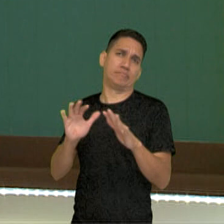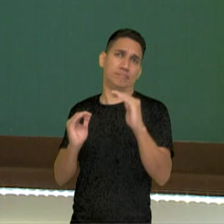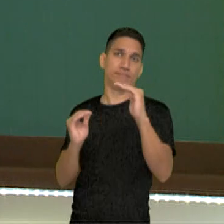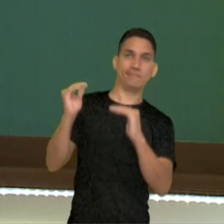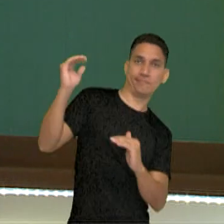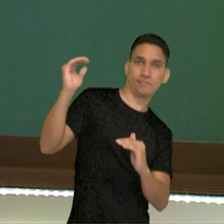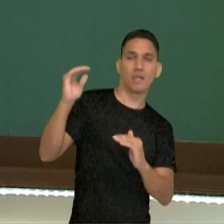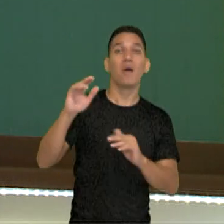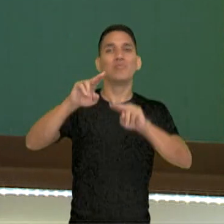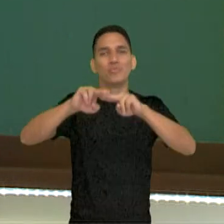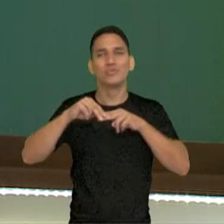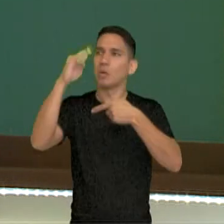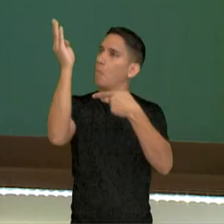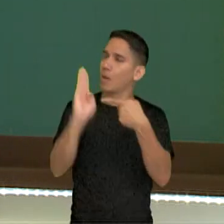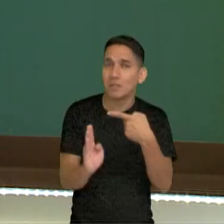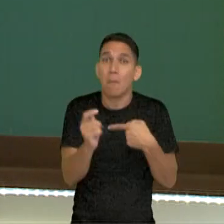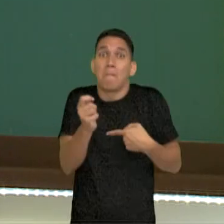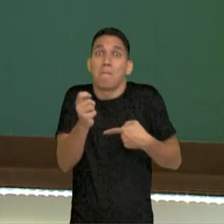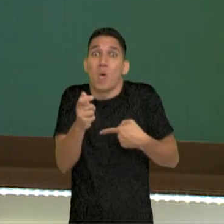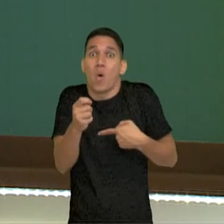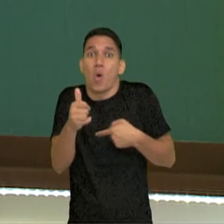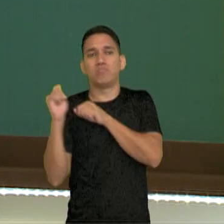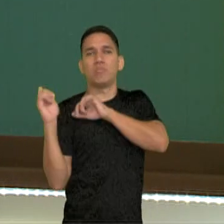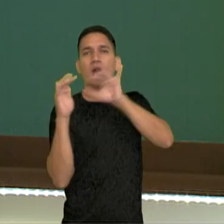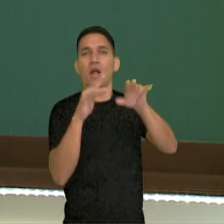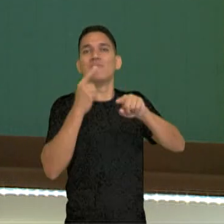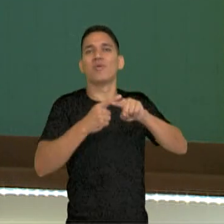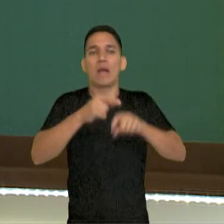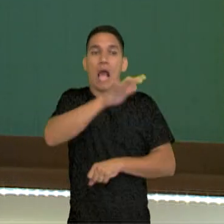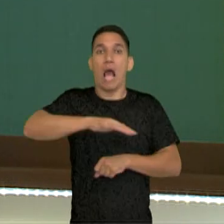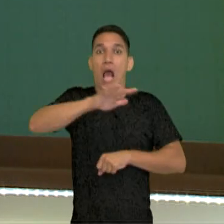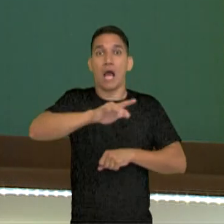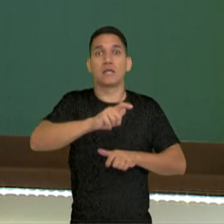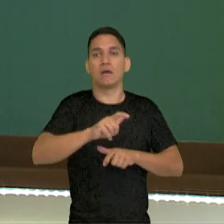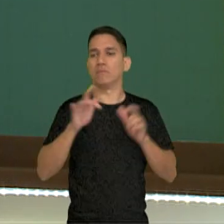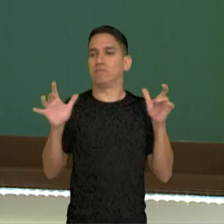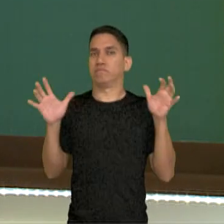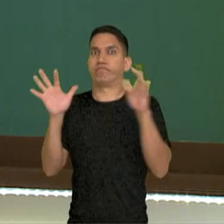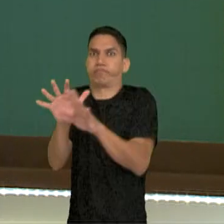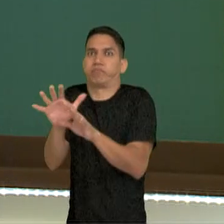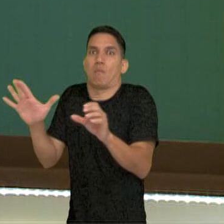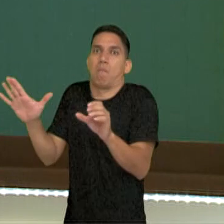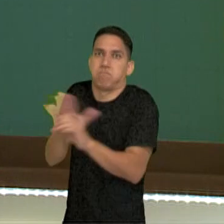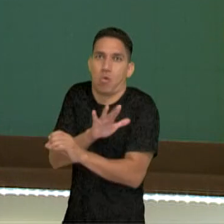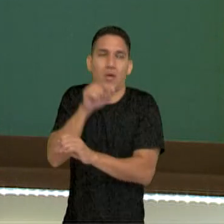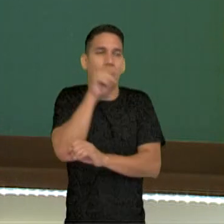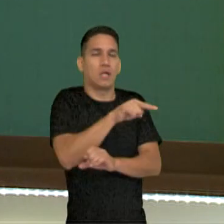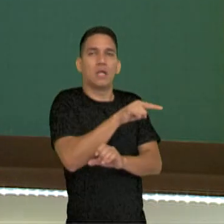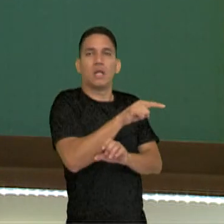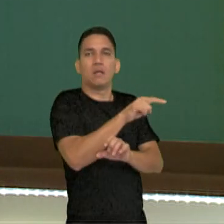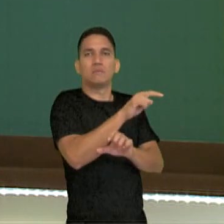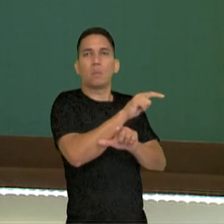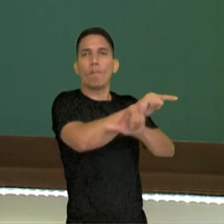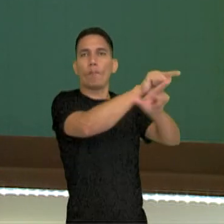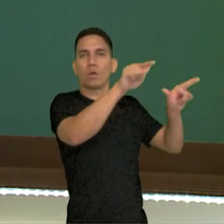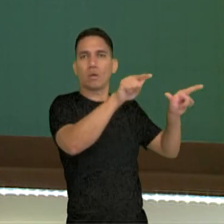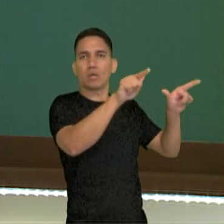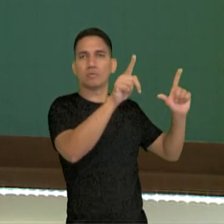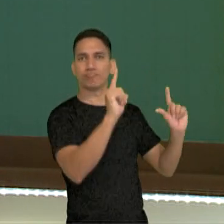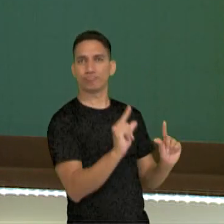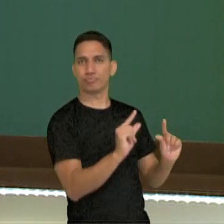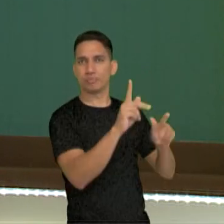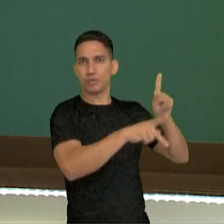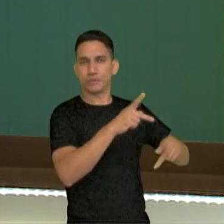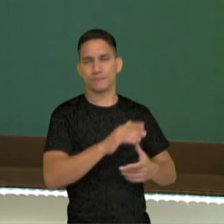país pouco povoado, porque eu tenho áreas de concentração maior e outras áreas de menor concentração de população,